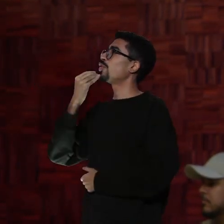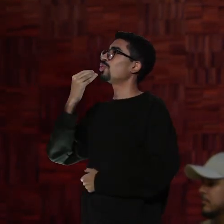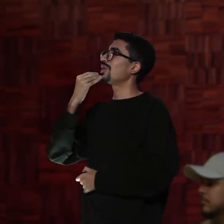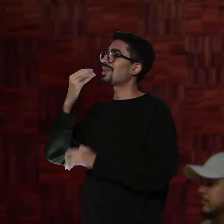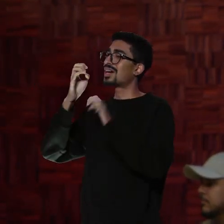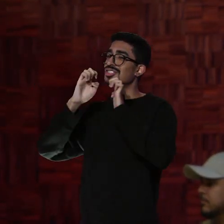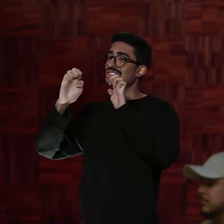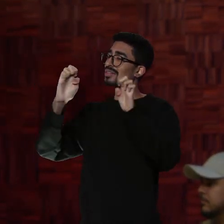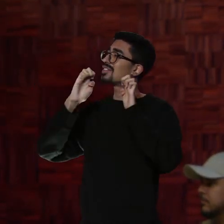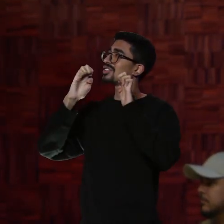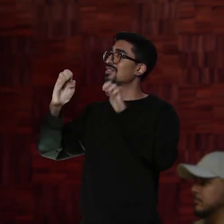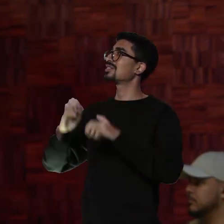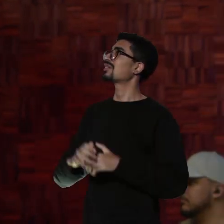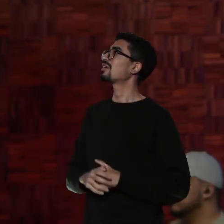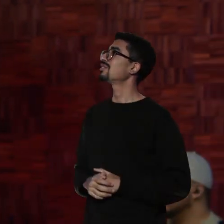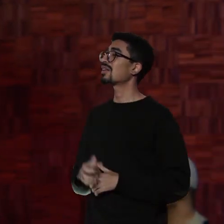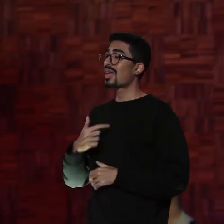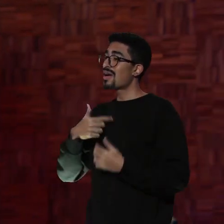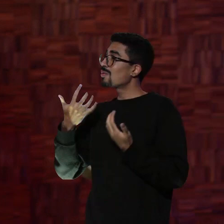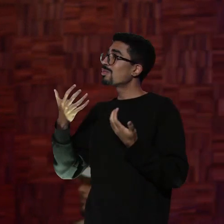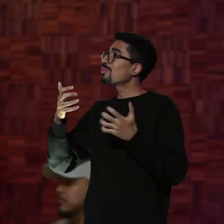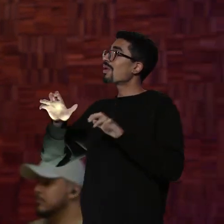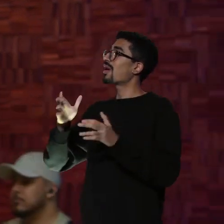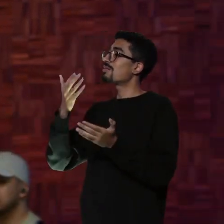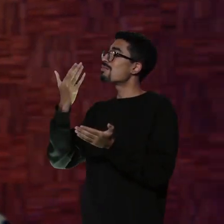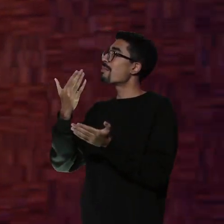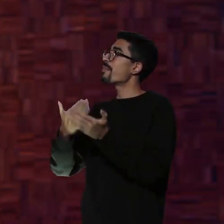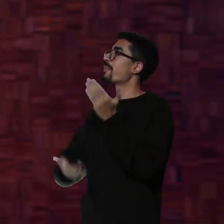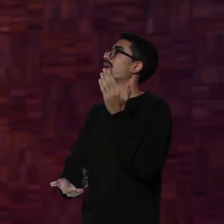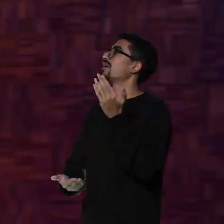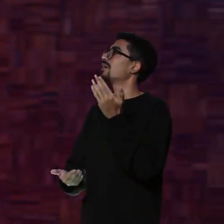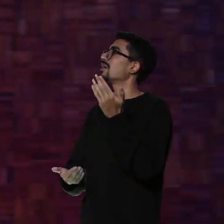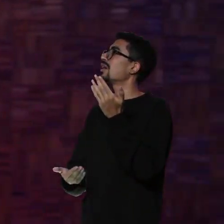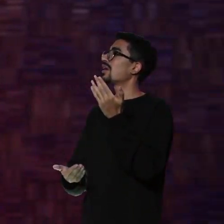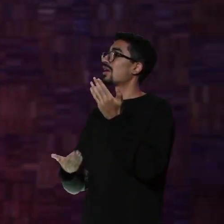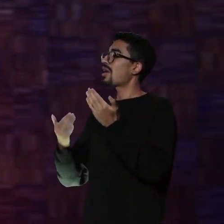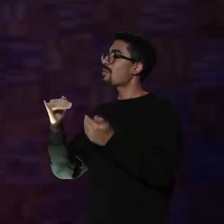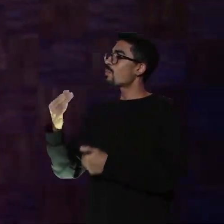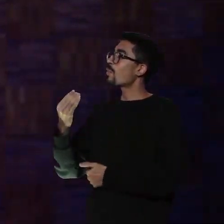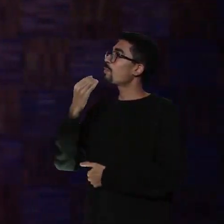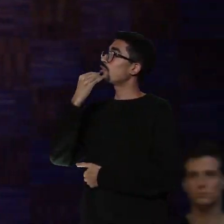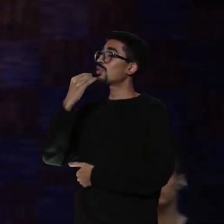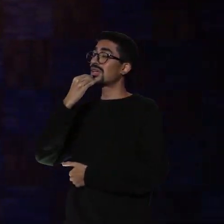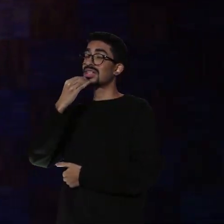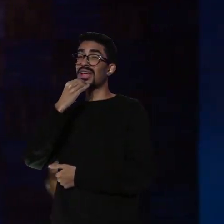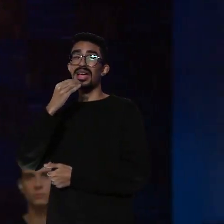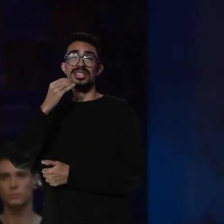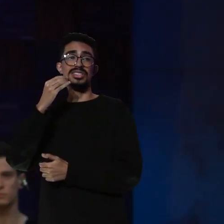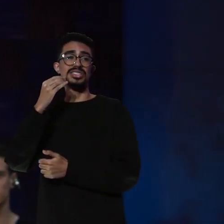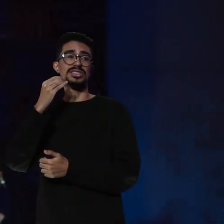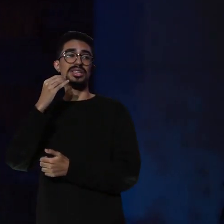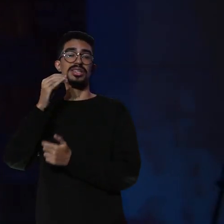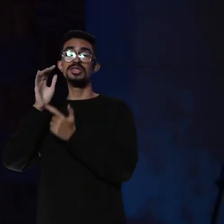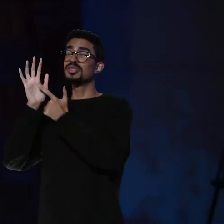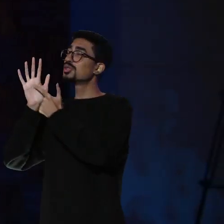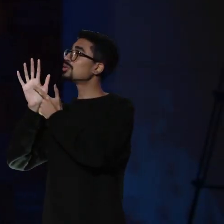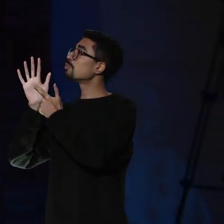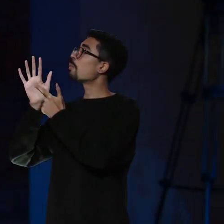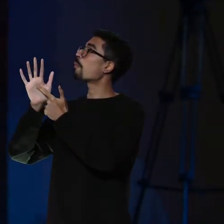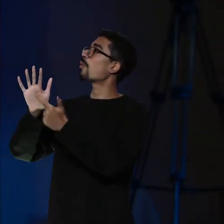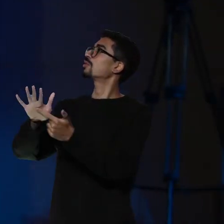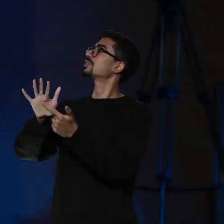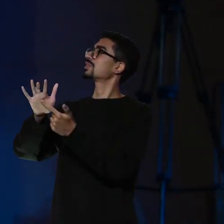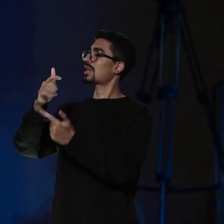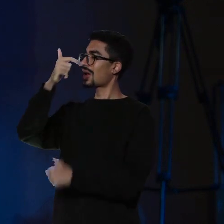Eu nunca mais quero perder, Deus, uma janela de oportunidade de poder mostrar realmente o que é um homem ou mulher